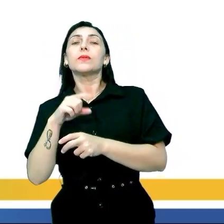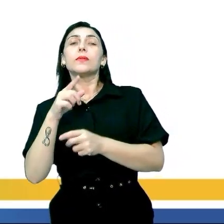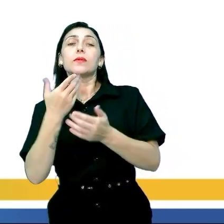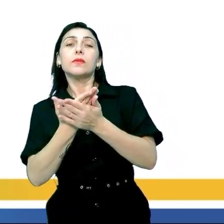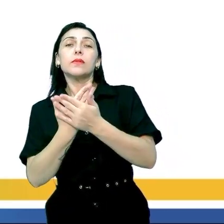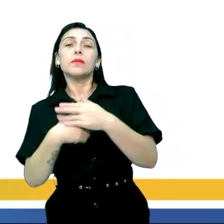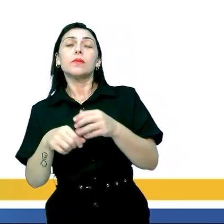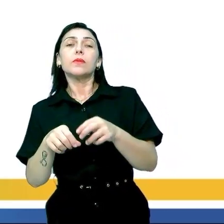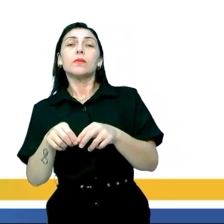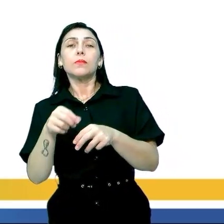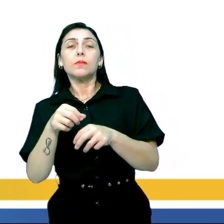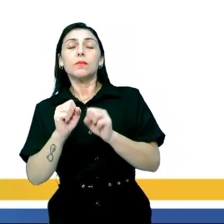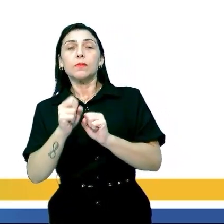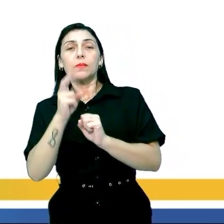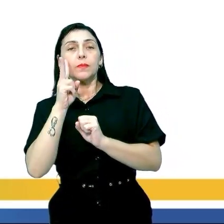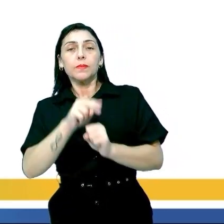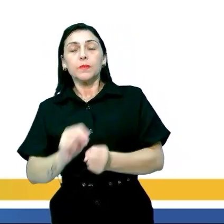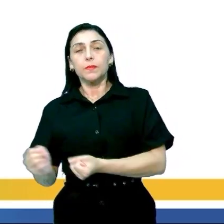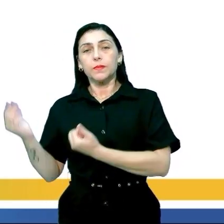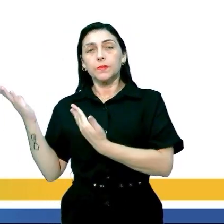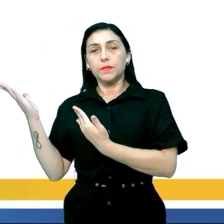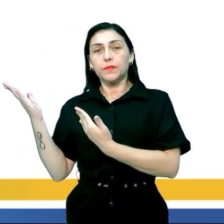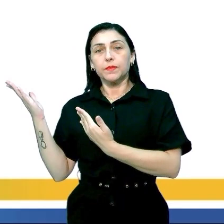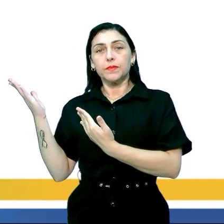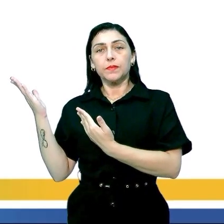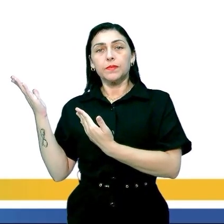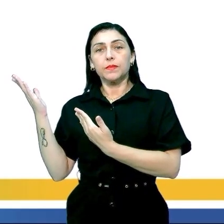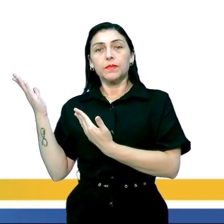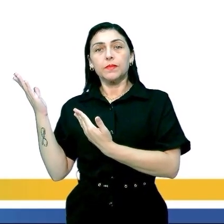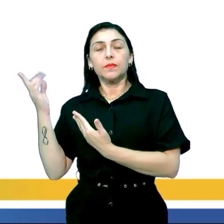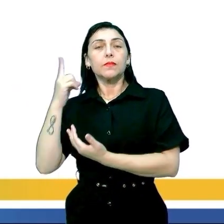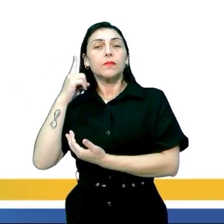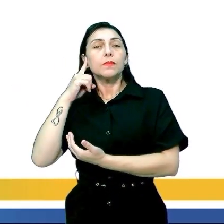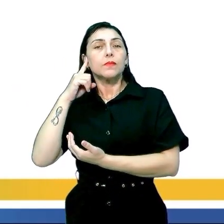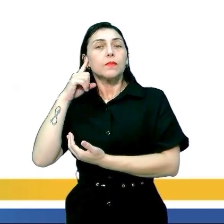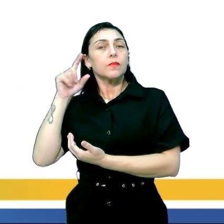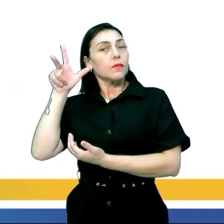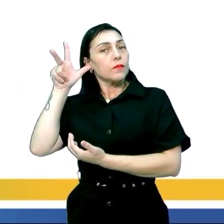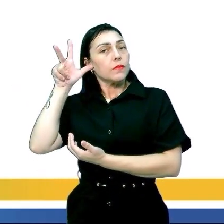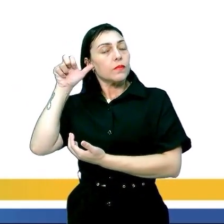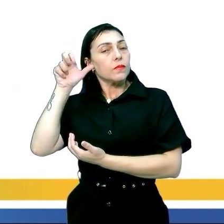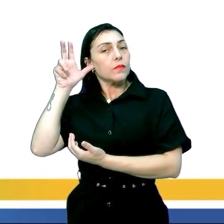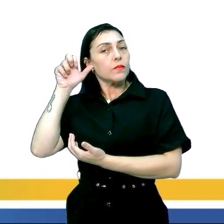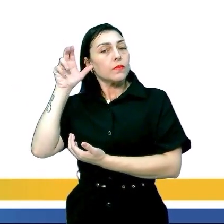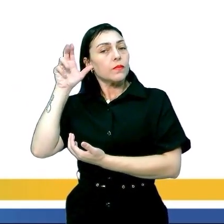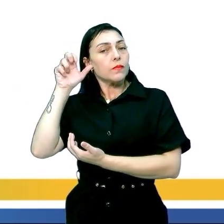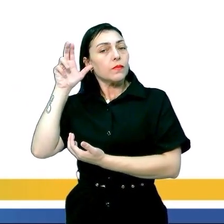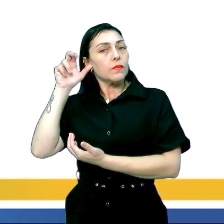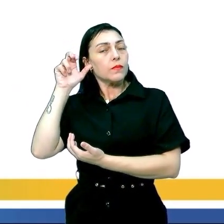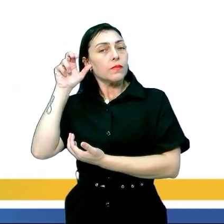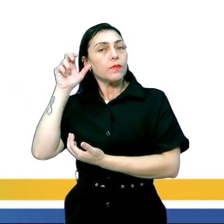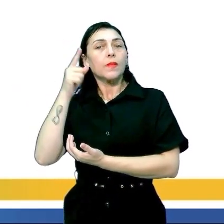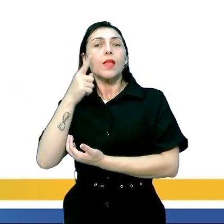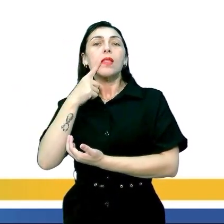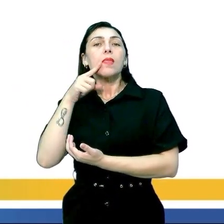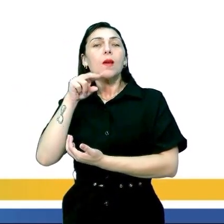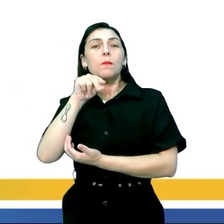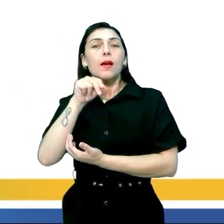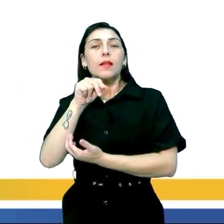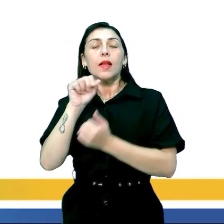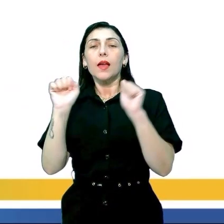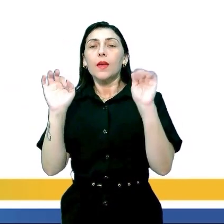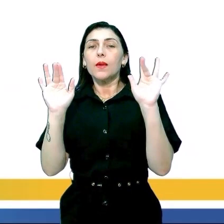pessoal, como vocês podem ver na imagem, a gente vai ver sobre a audição, o paladar e o tato, tá? Então vamos